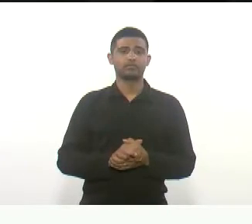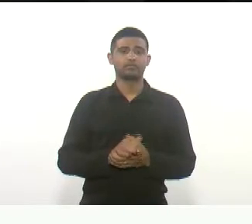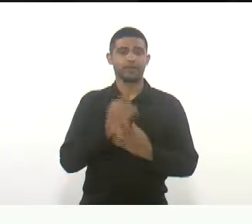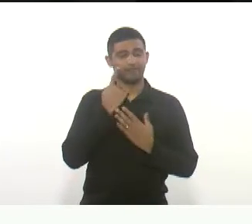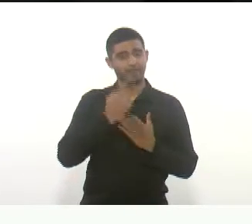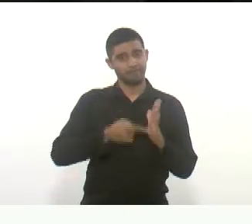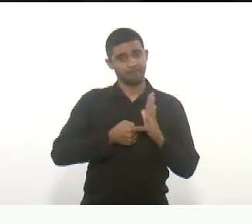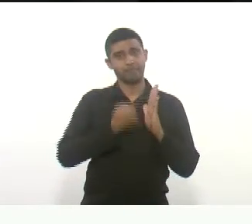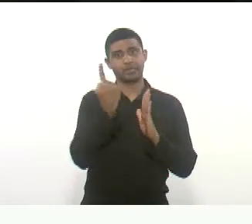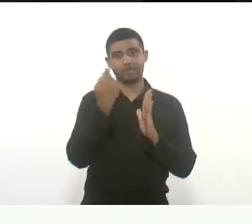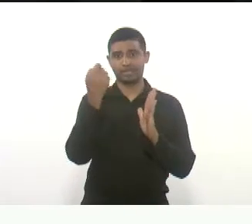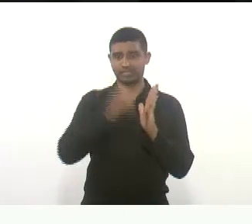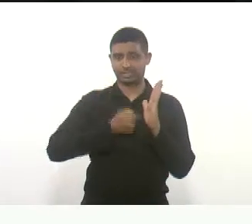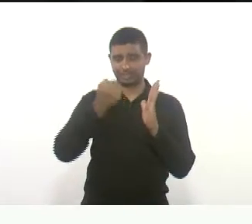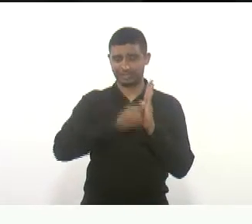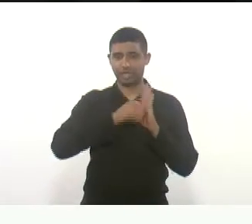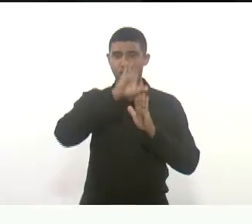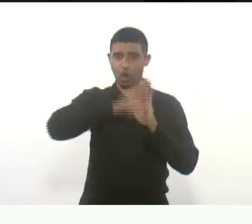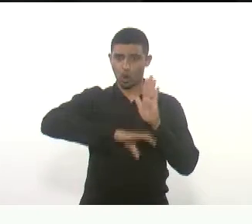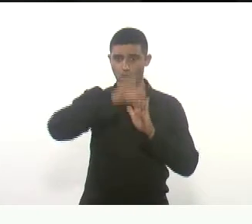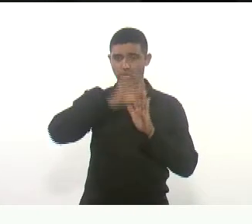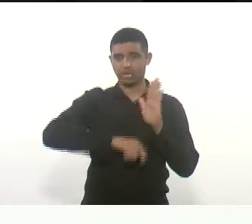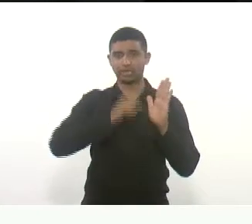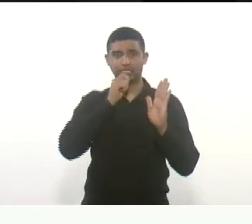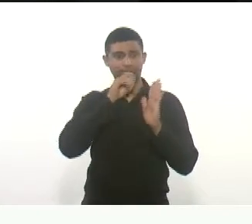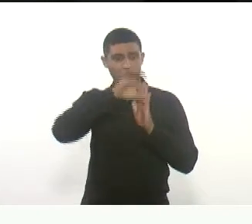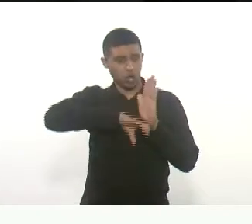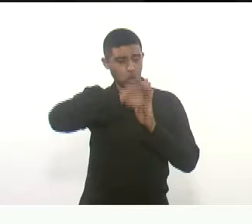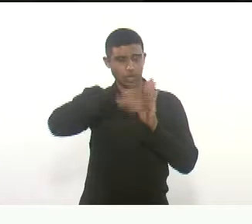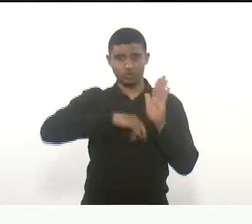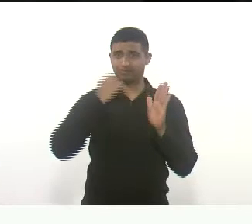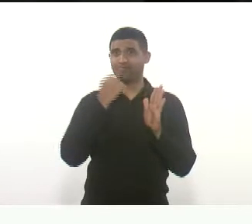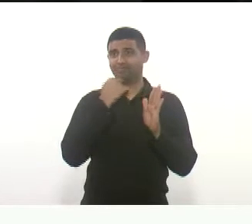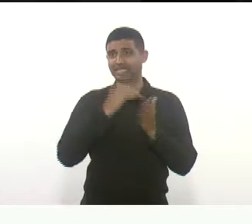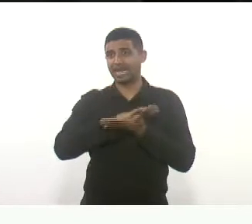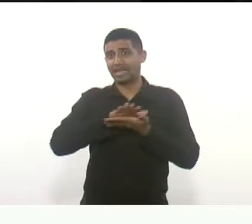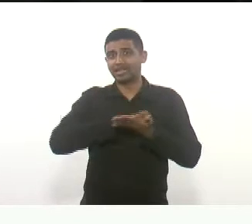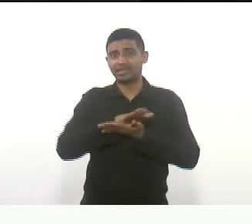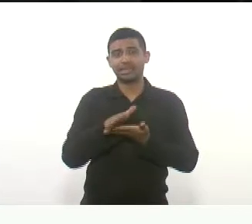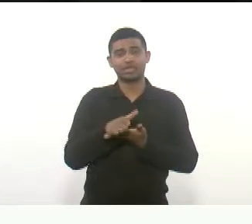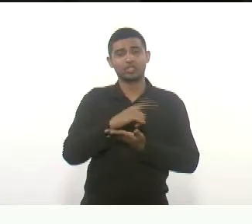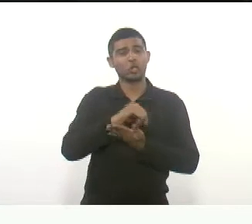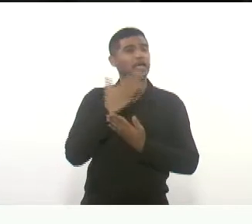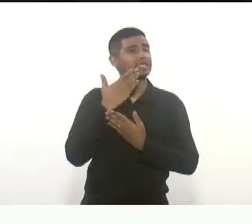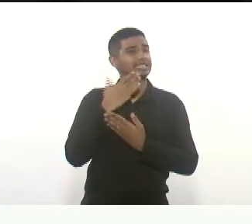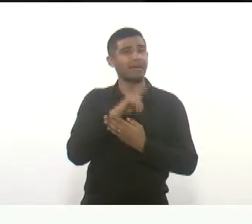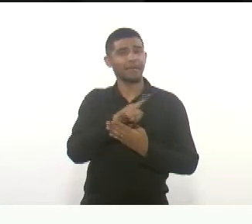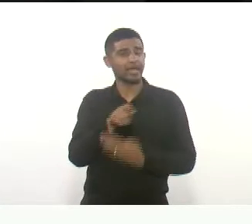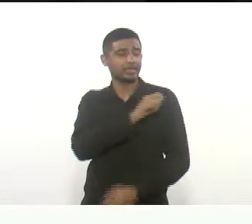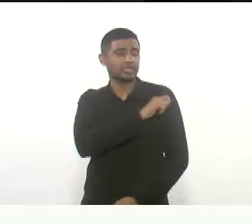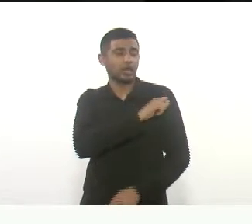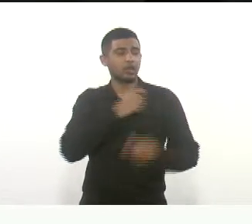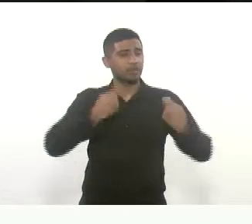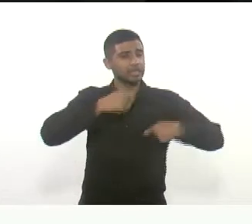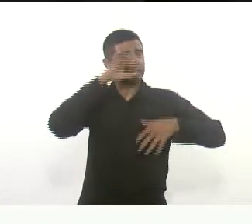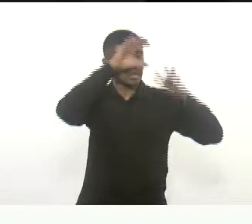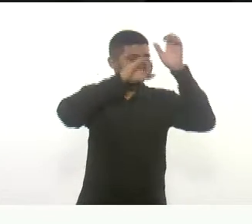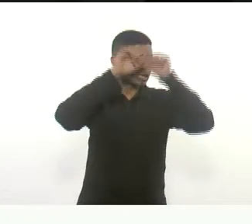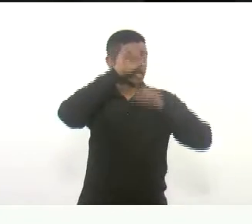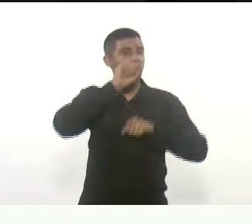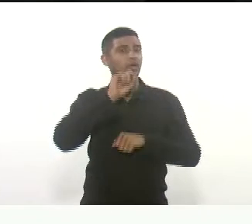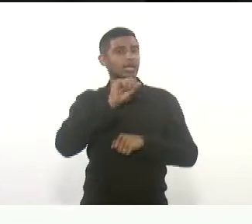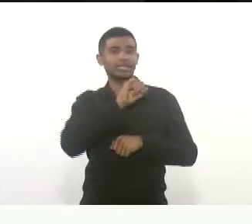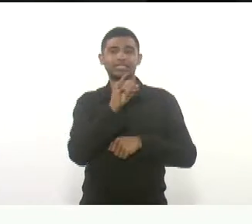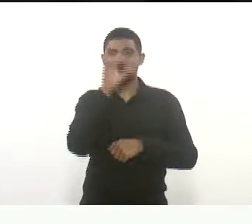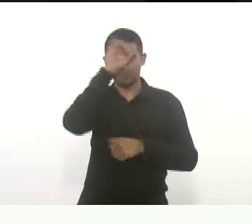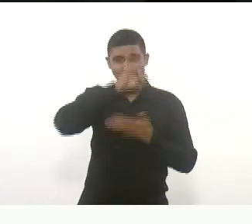realmente sem isso a gente não chega a lugar nenhum, né? Ou a gente estabelece e sabe o que os alunos têm que aprender, ou a gente não caminha, não vai